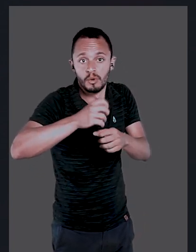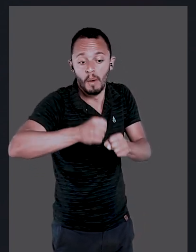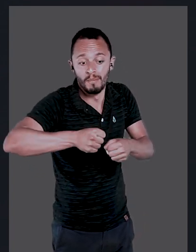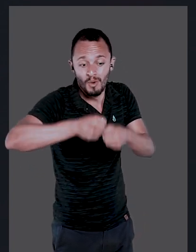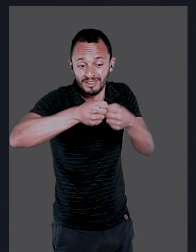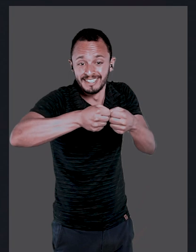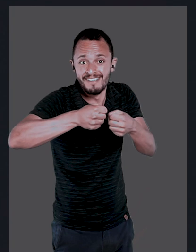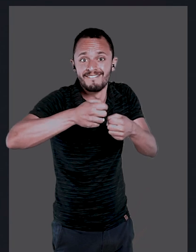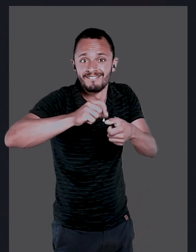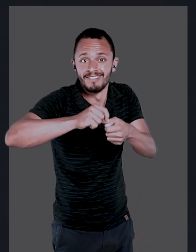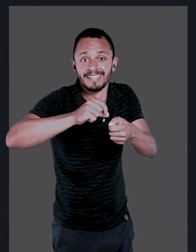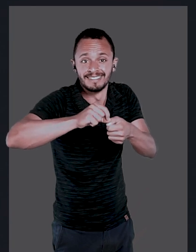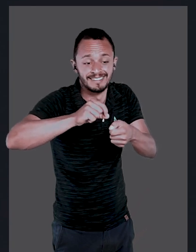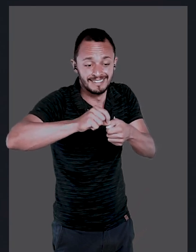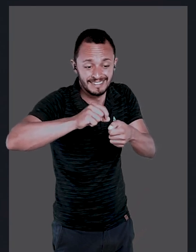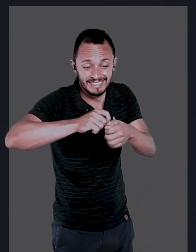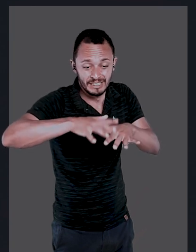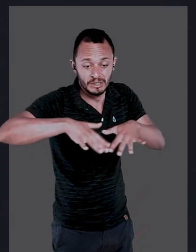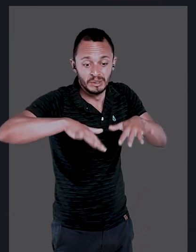burro.